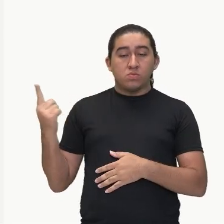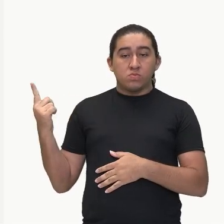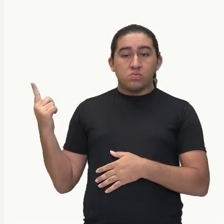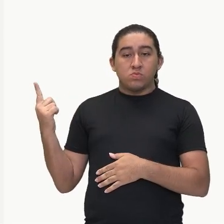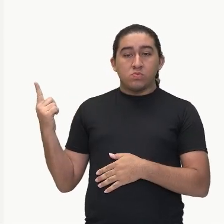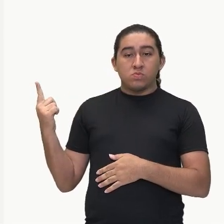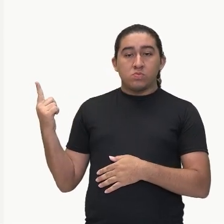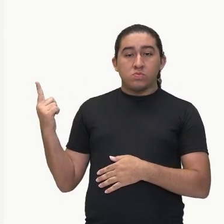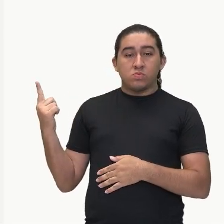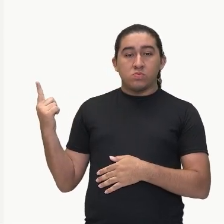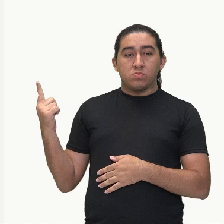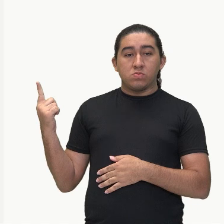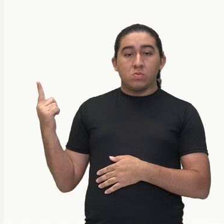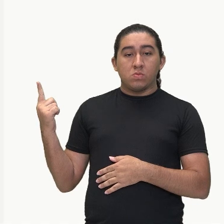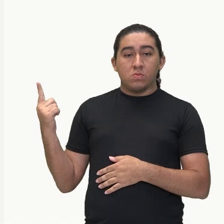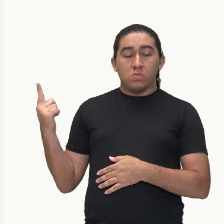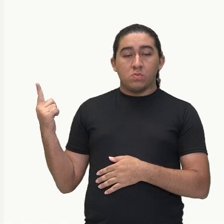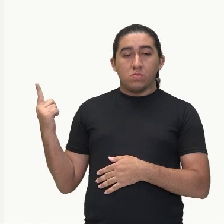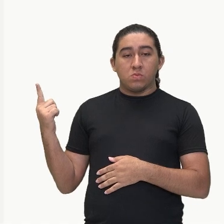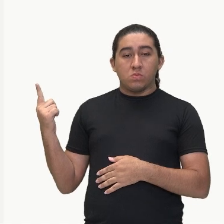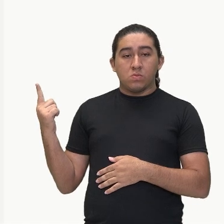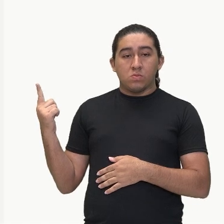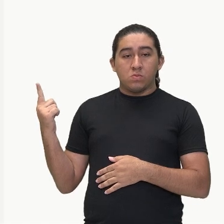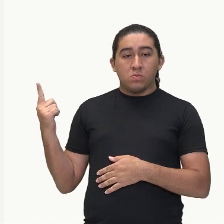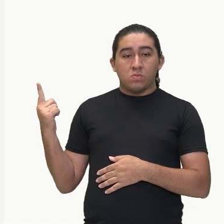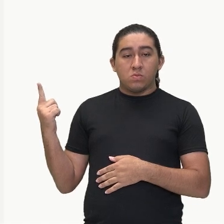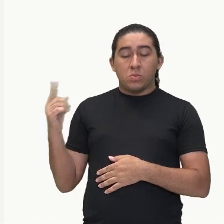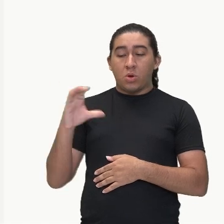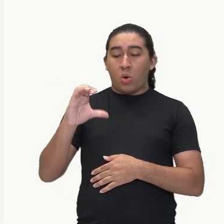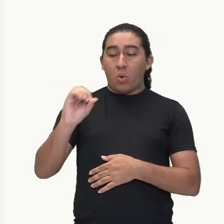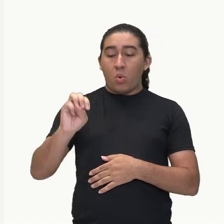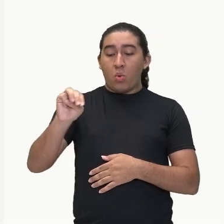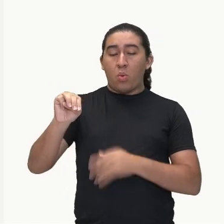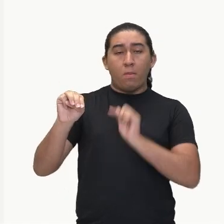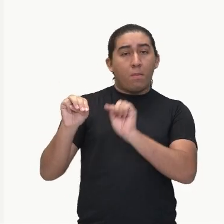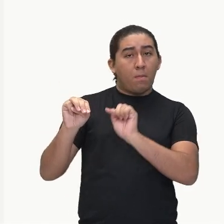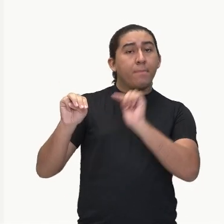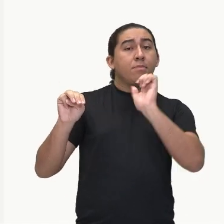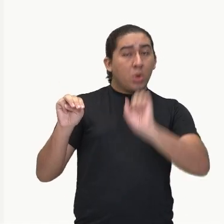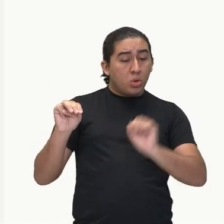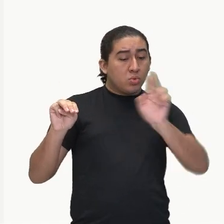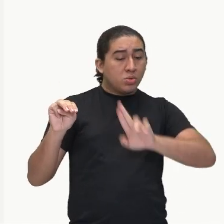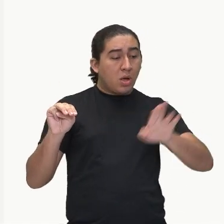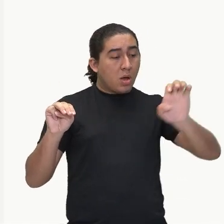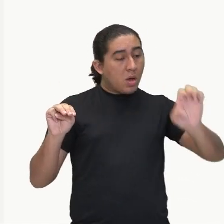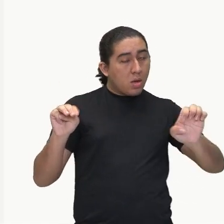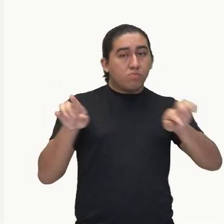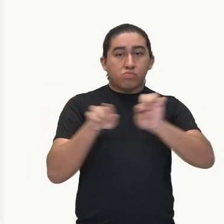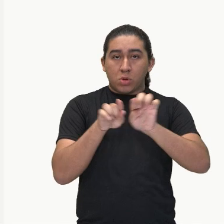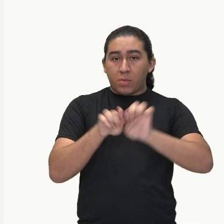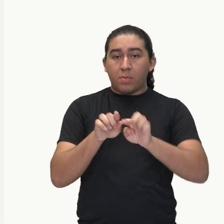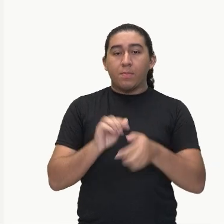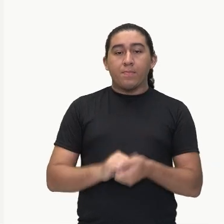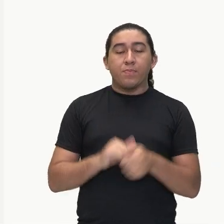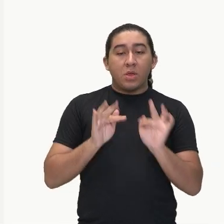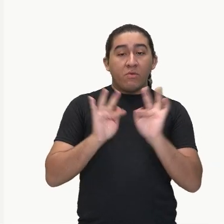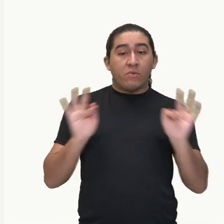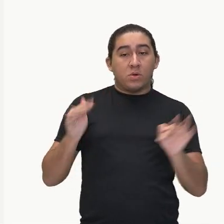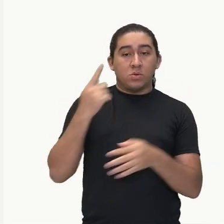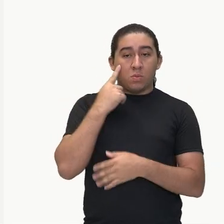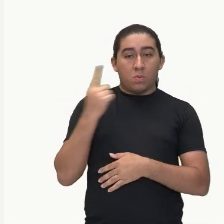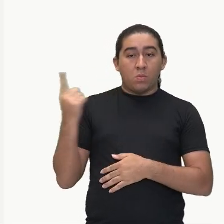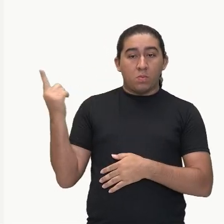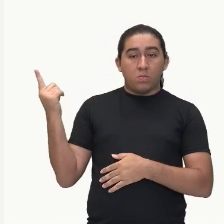dizer, o ator e seus convidados chegaram às 6 horas.